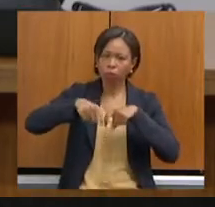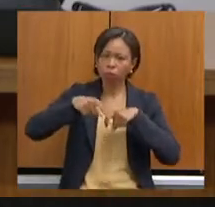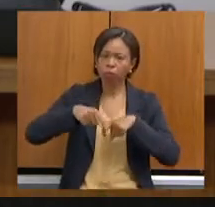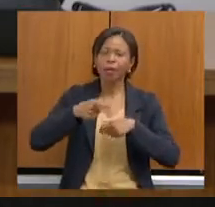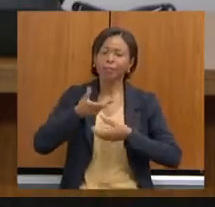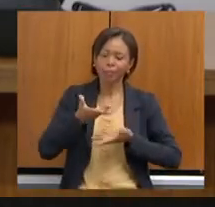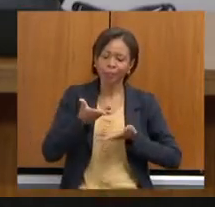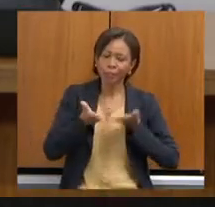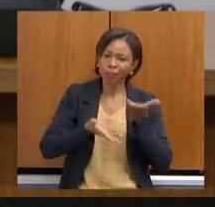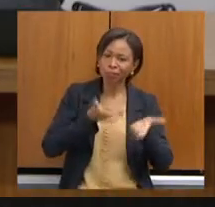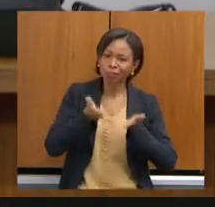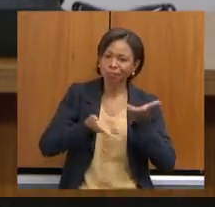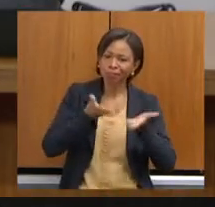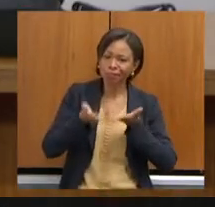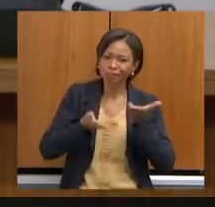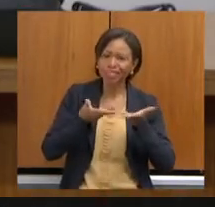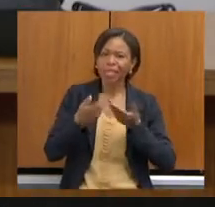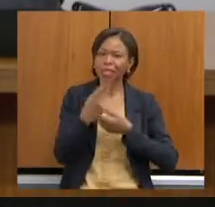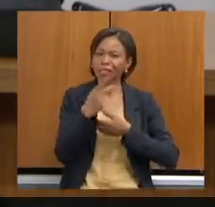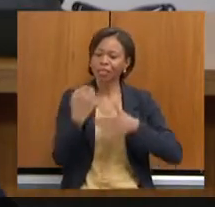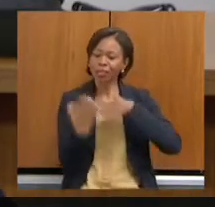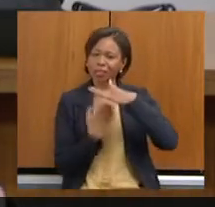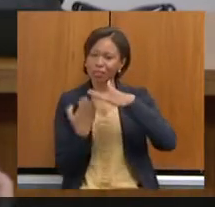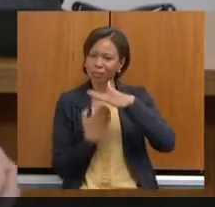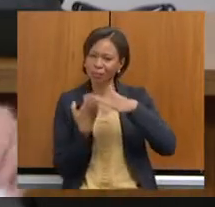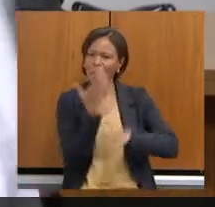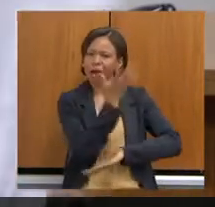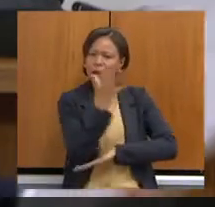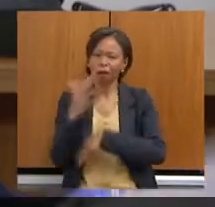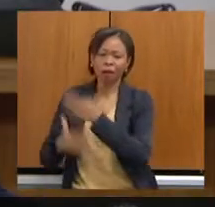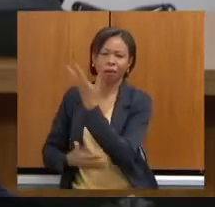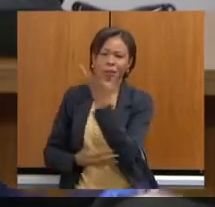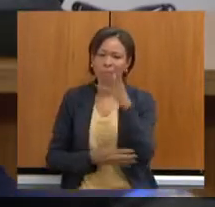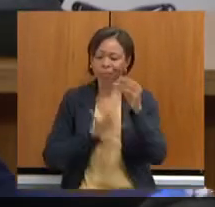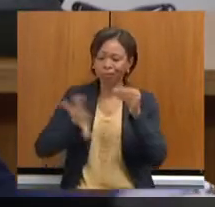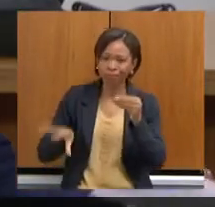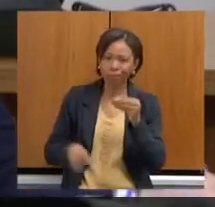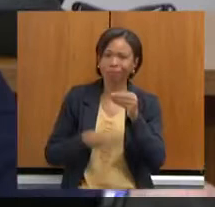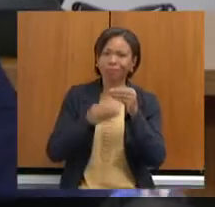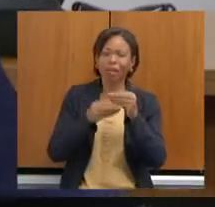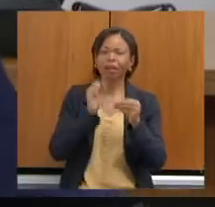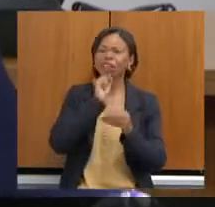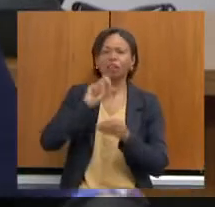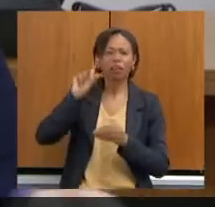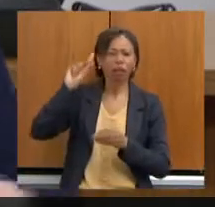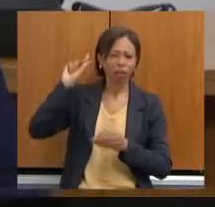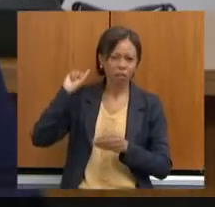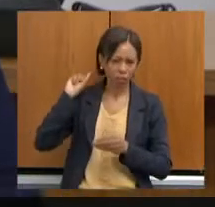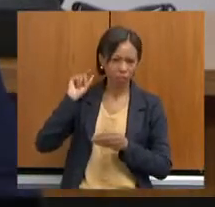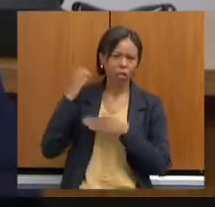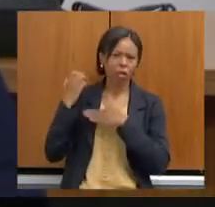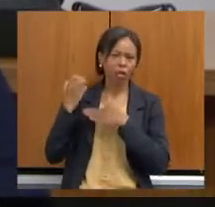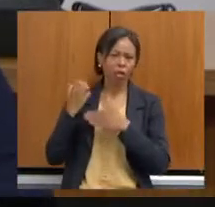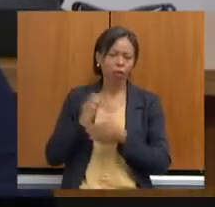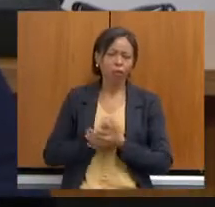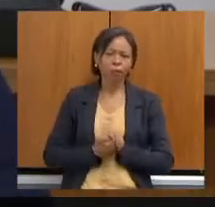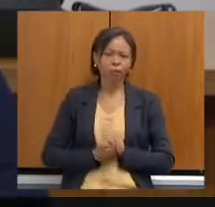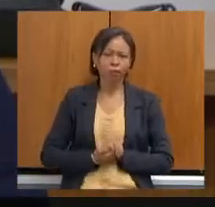passivos ambientais e contemplando-o para que é o complemento do nosso antigo Car